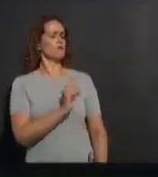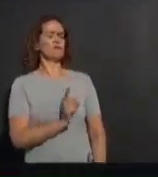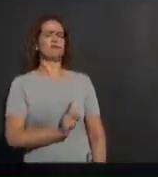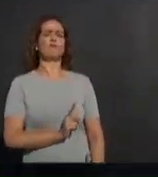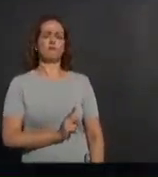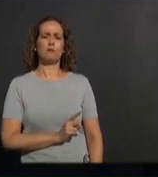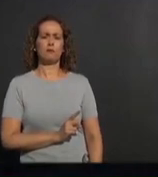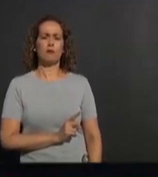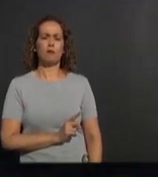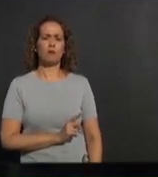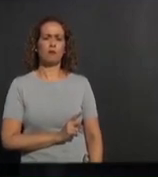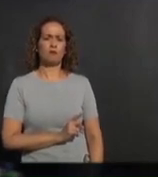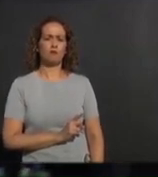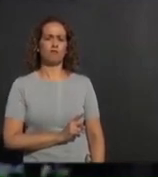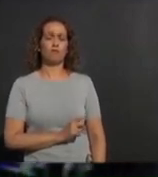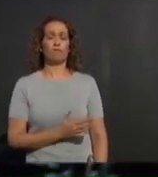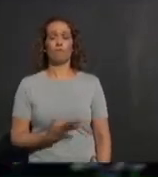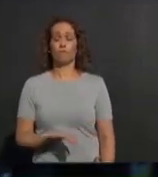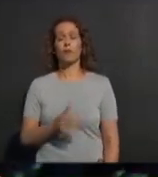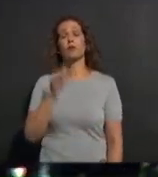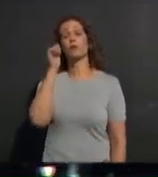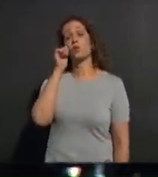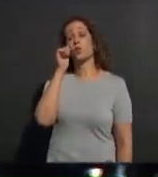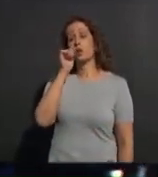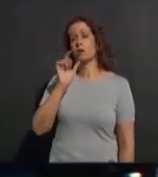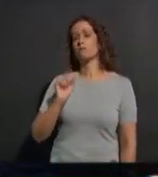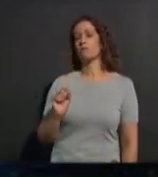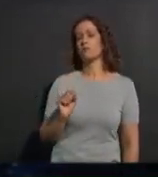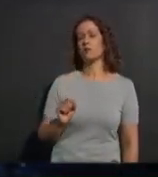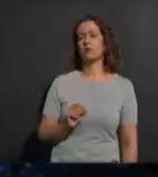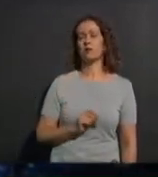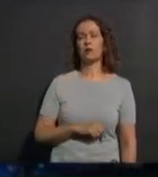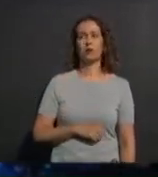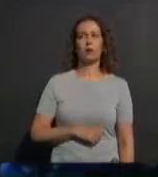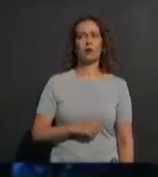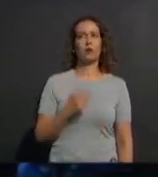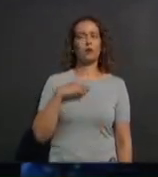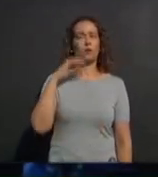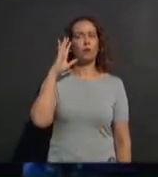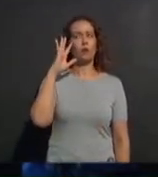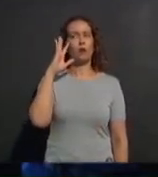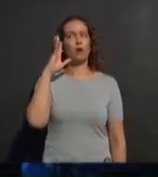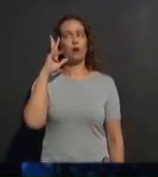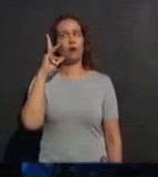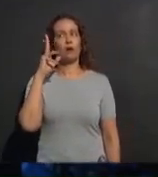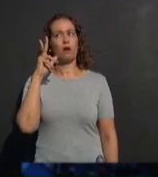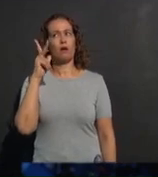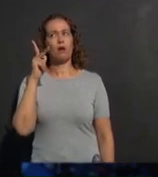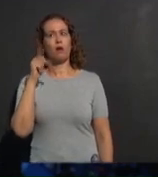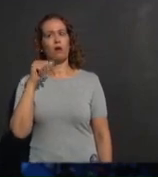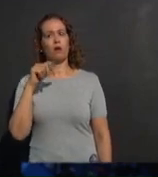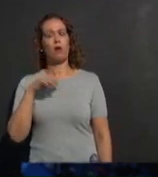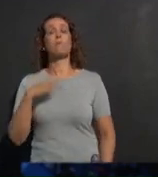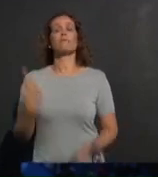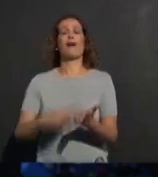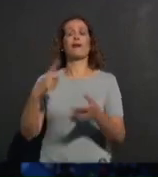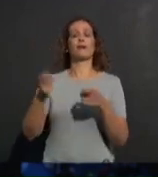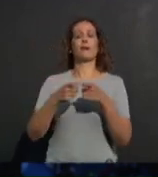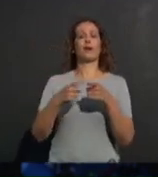frente. Mulher é assim, ó, ela acha que vai ter alguma coisa, semana que vem ela marca o médico.